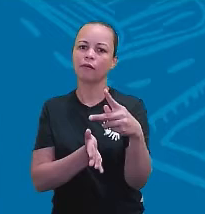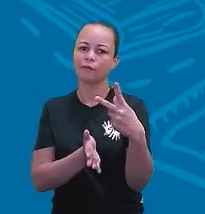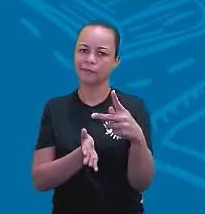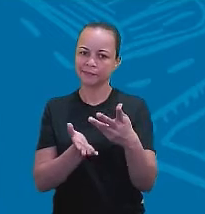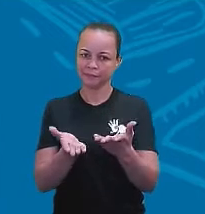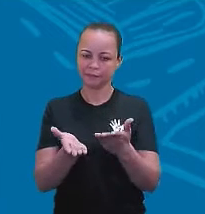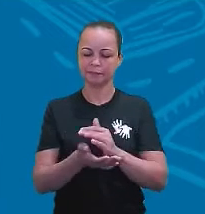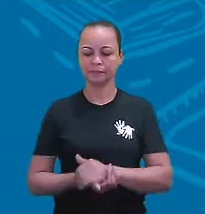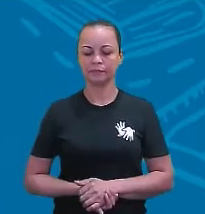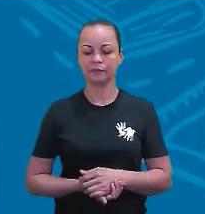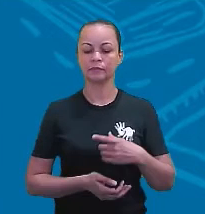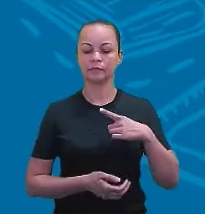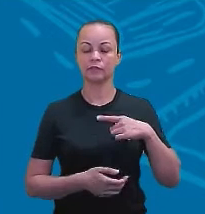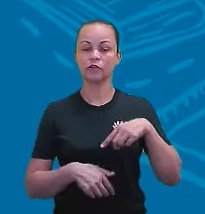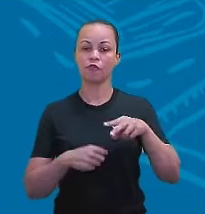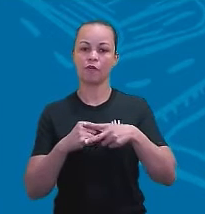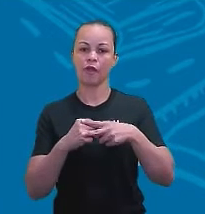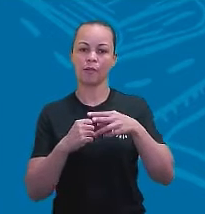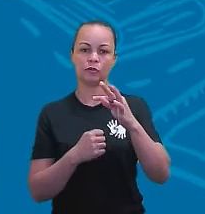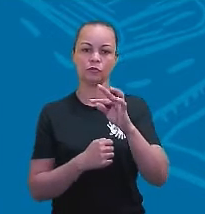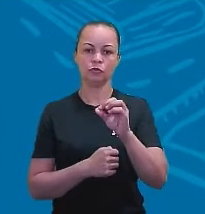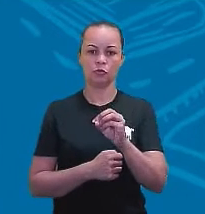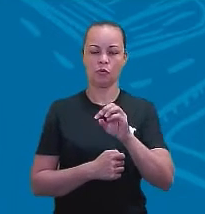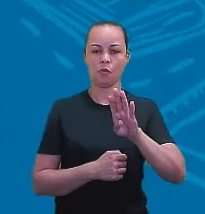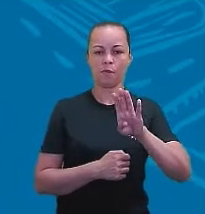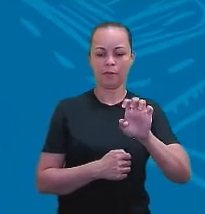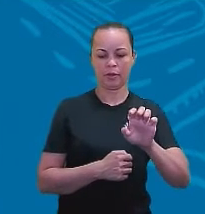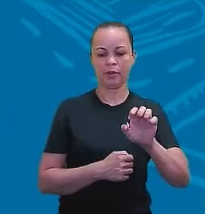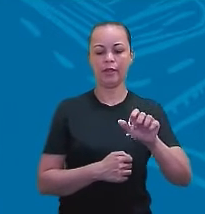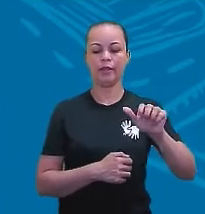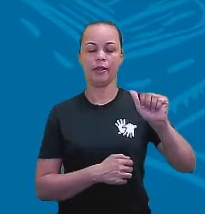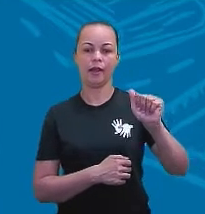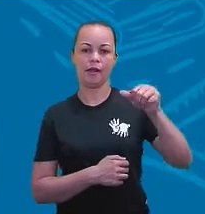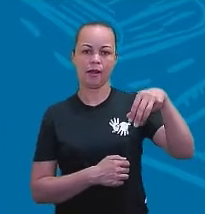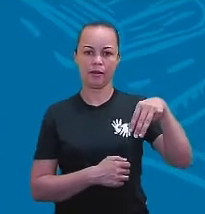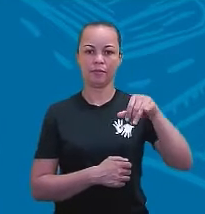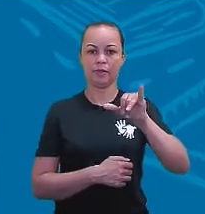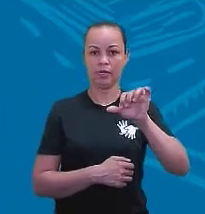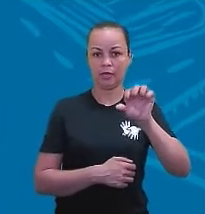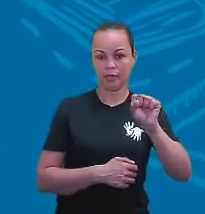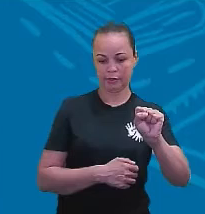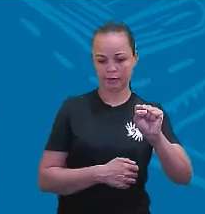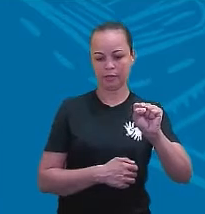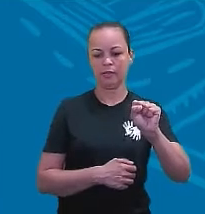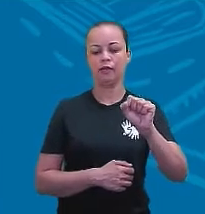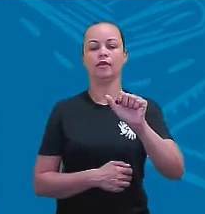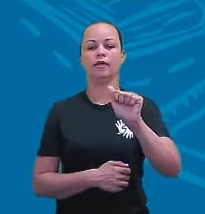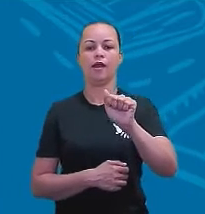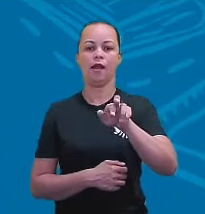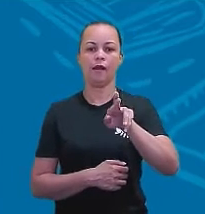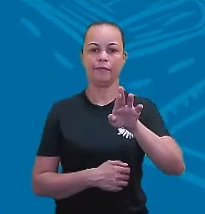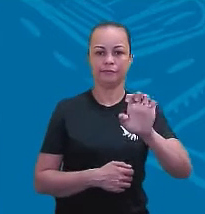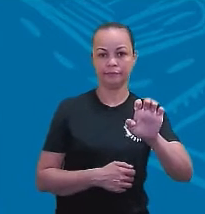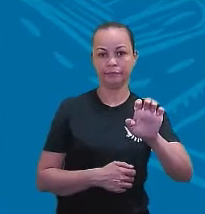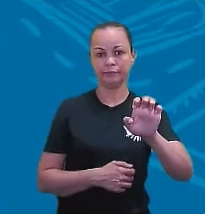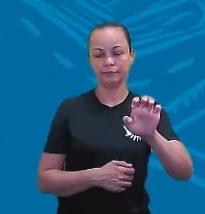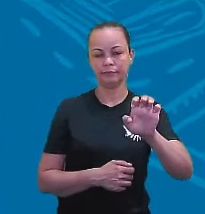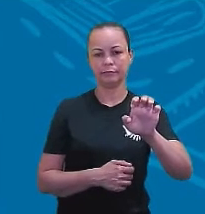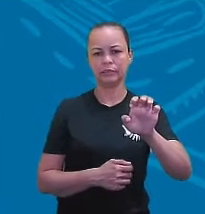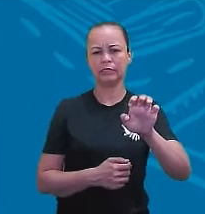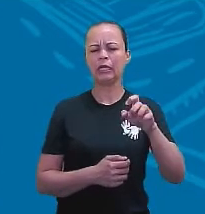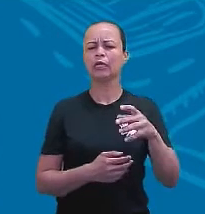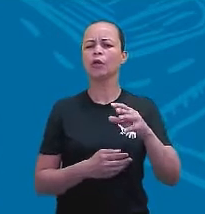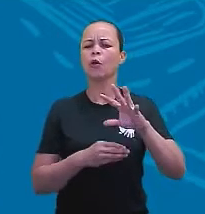a gente pode ter o verbo to be na forma de am, is e are. E aí, quando é que você deve